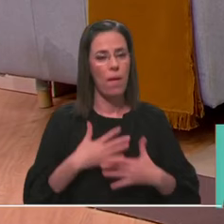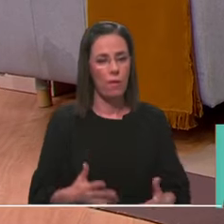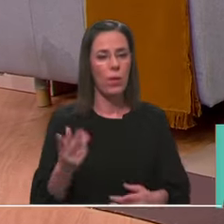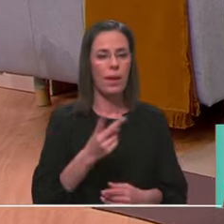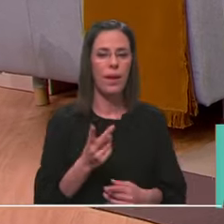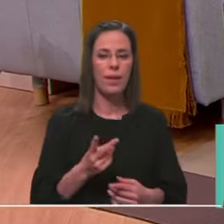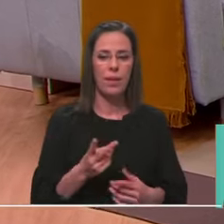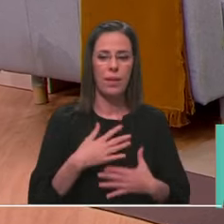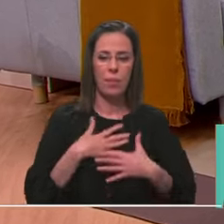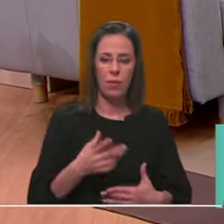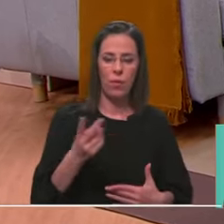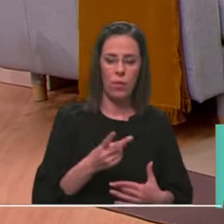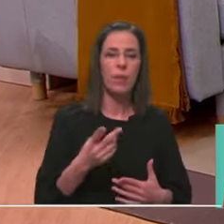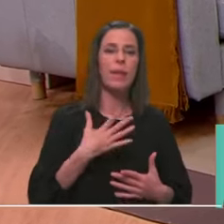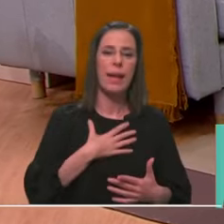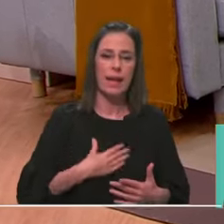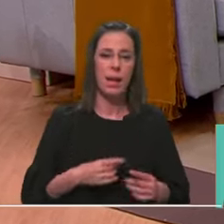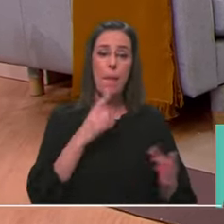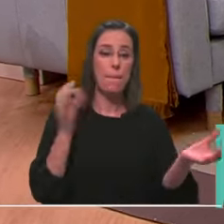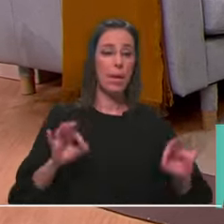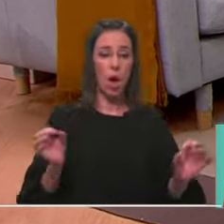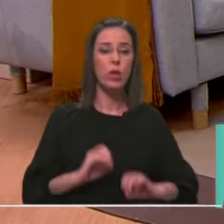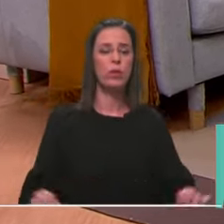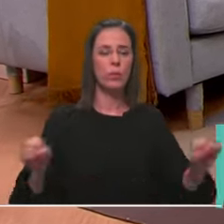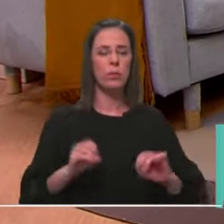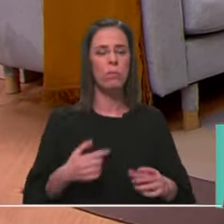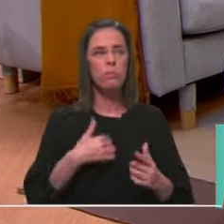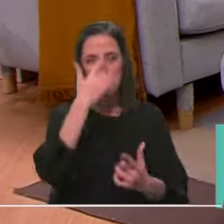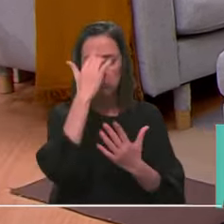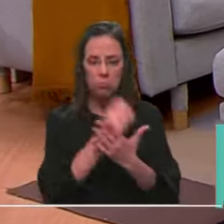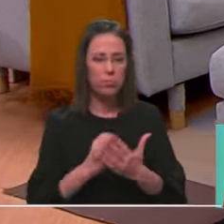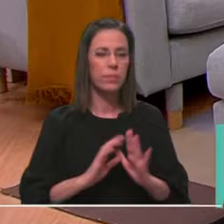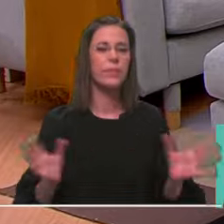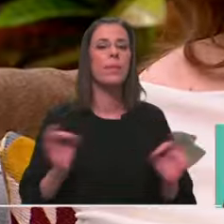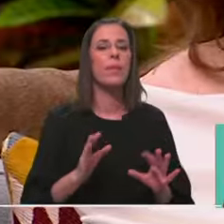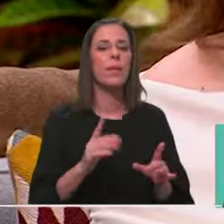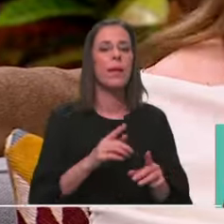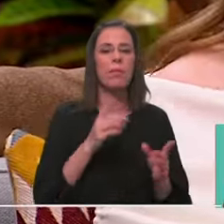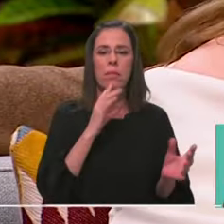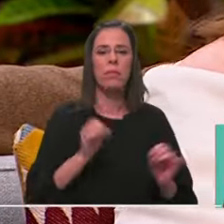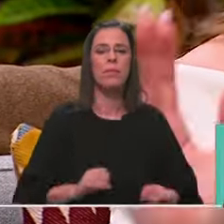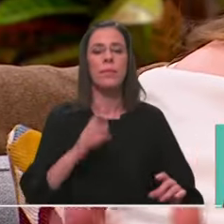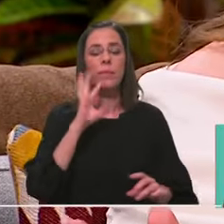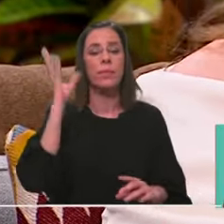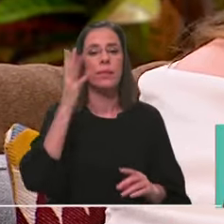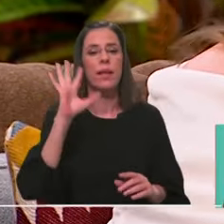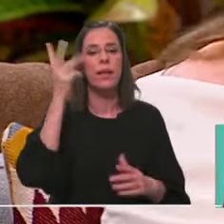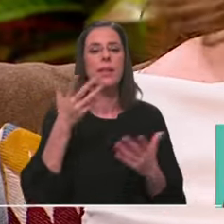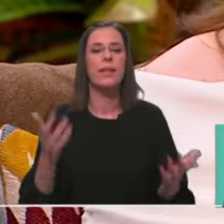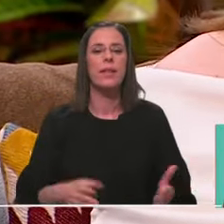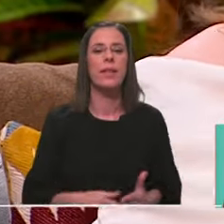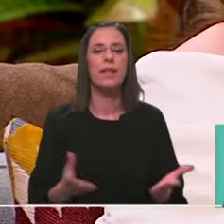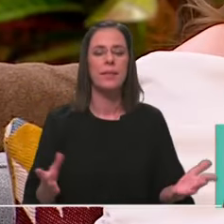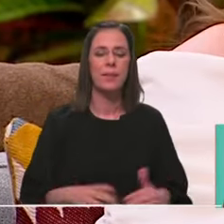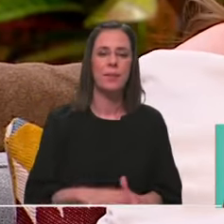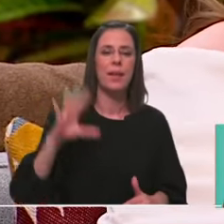muito muito vossa era desejado não foi planeado ou seja nós não tínhamos planeado Ola tem que ser nesta não se acontecesse acontecesse e